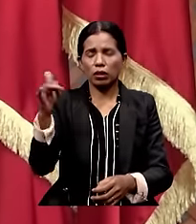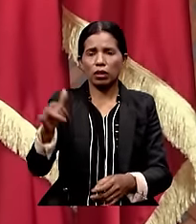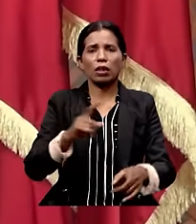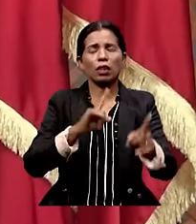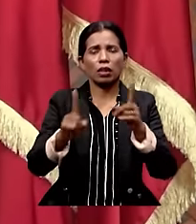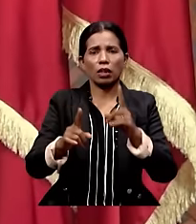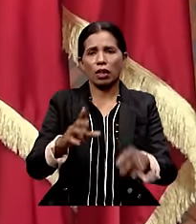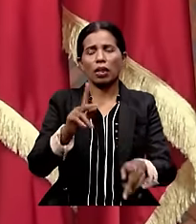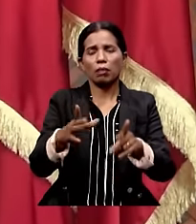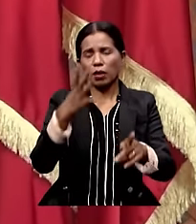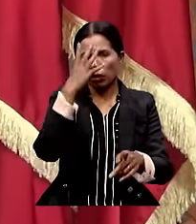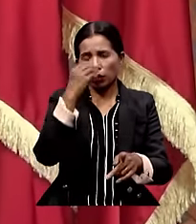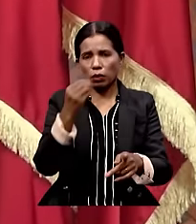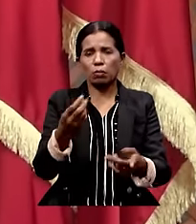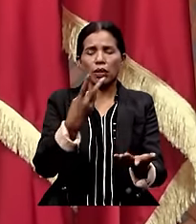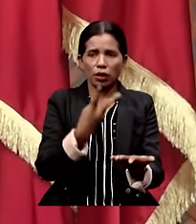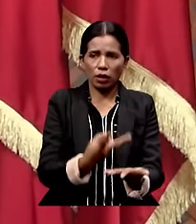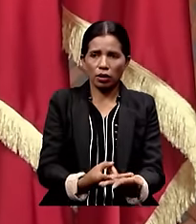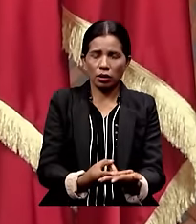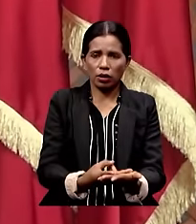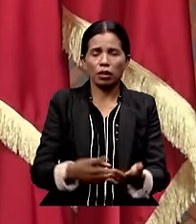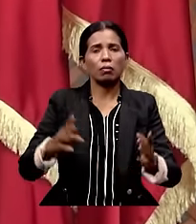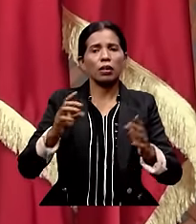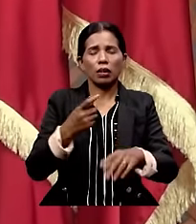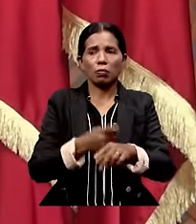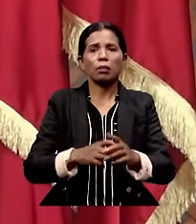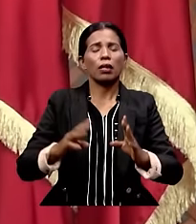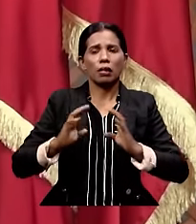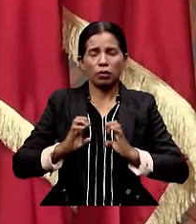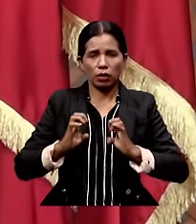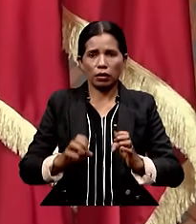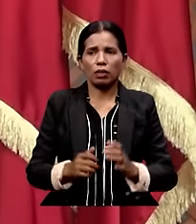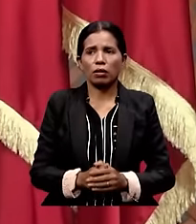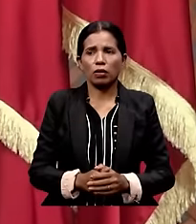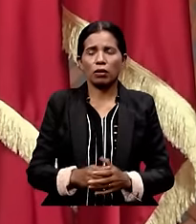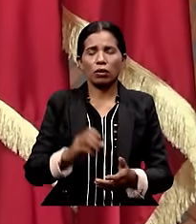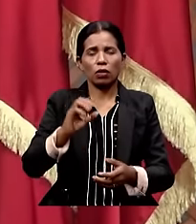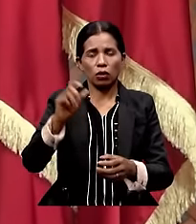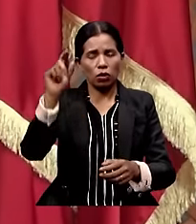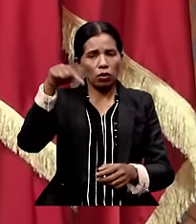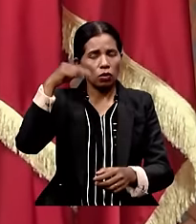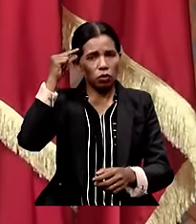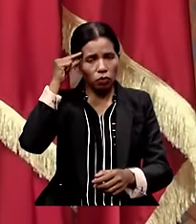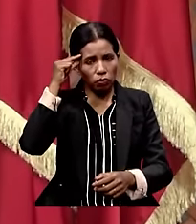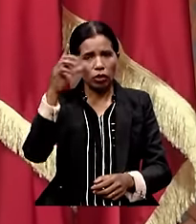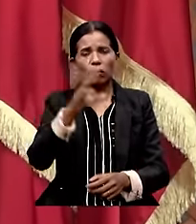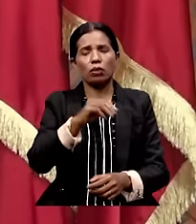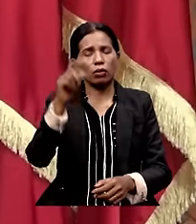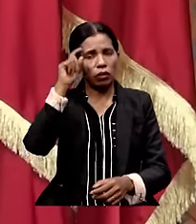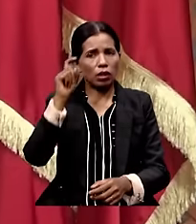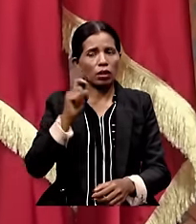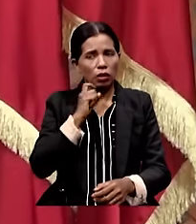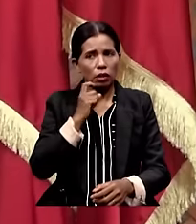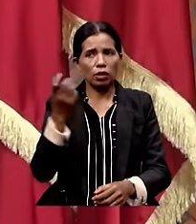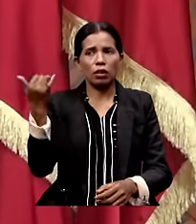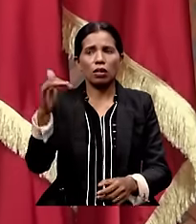tova errada. Situação emergência. E o governo, Mão Bolsonaro, autoriza single